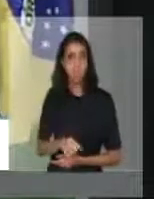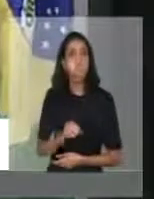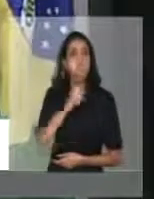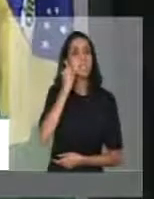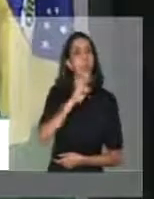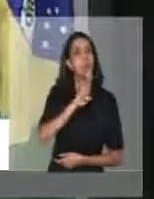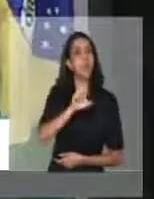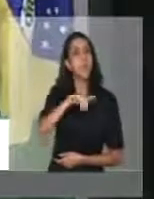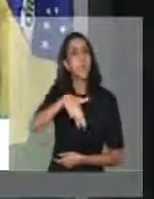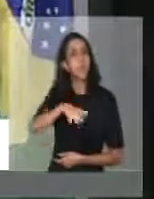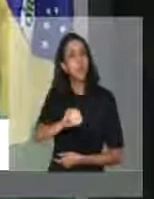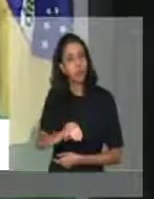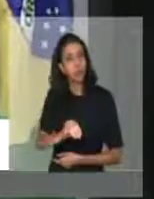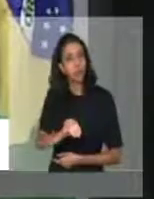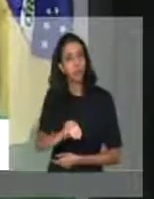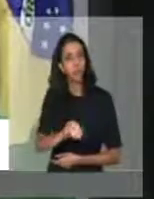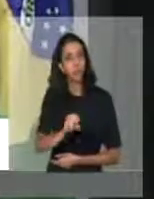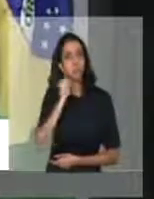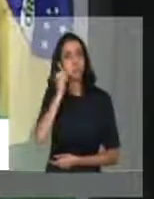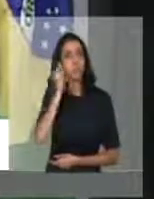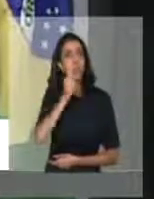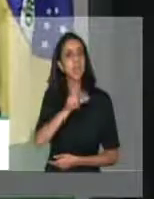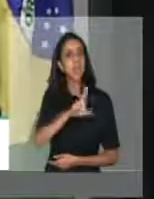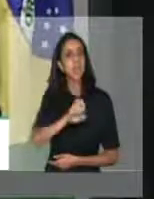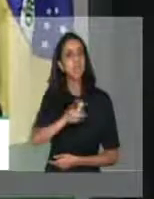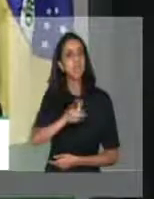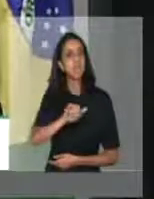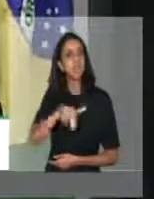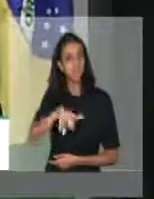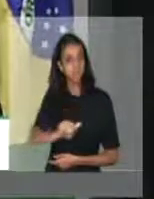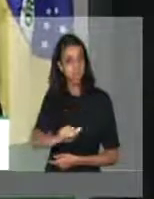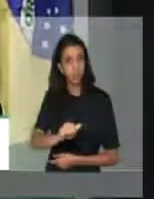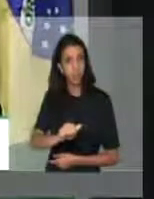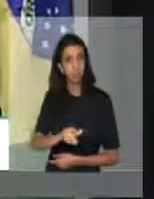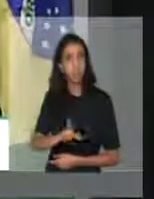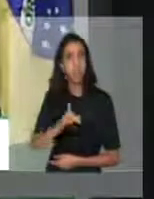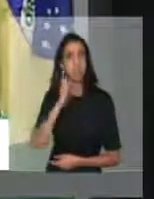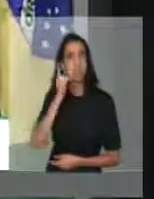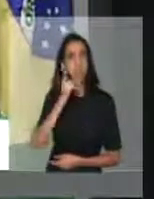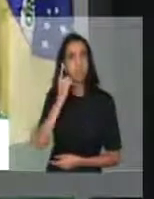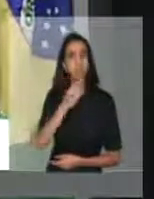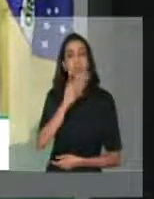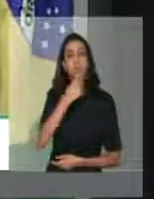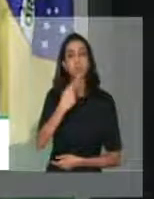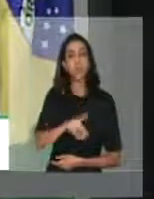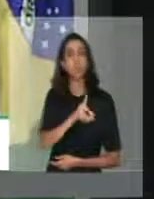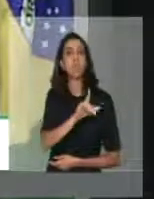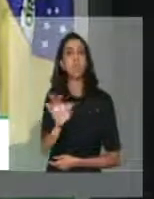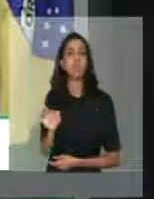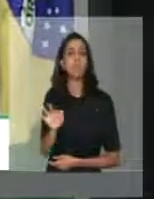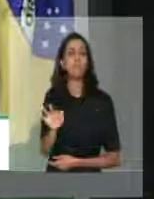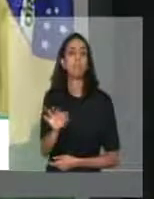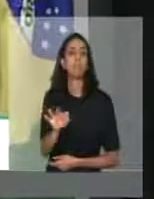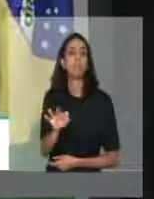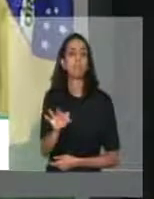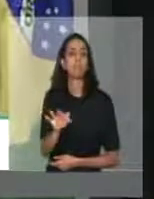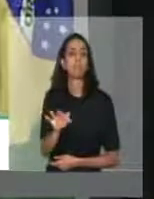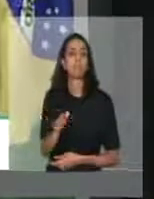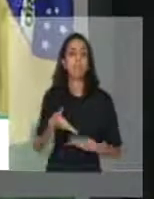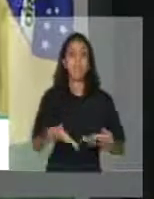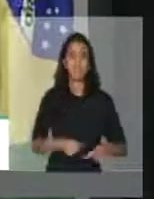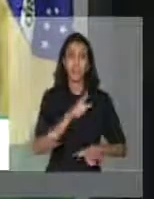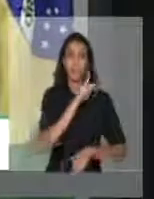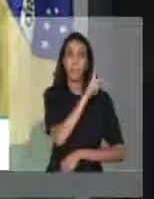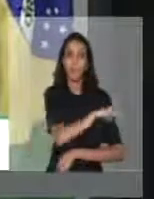senadores Elmano Ferrer, Regina Souza, deputado distrital nascido no